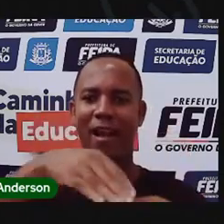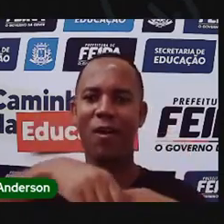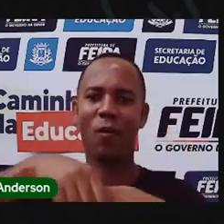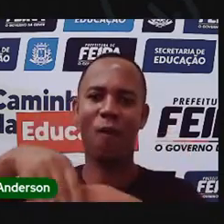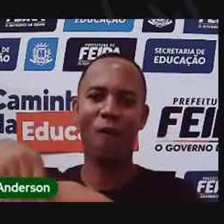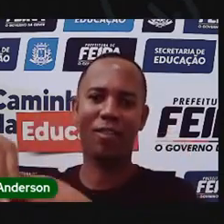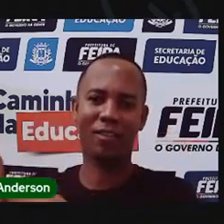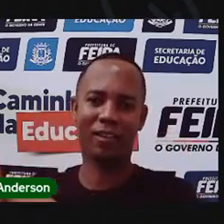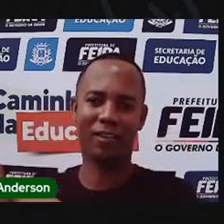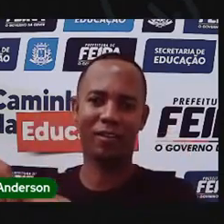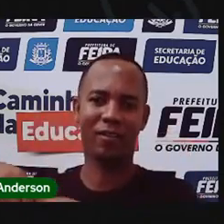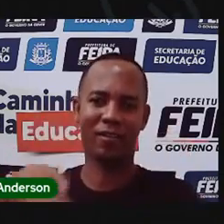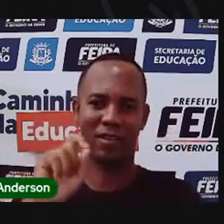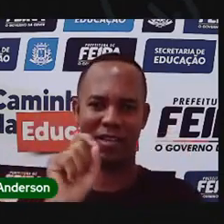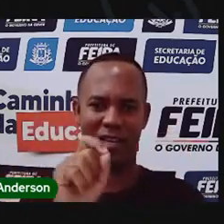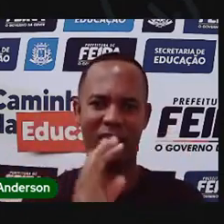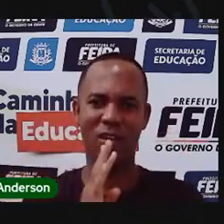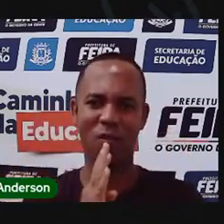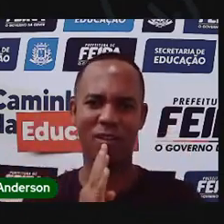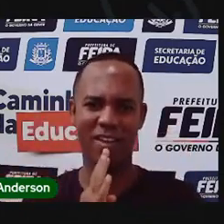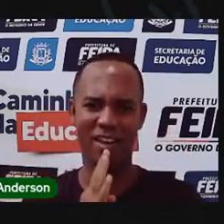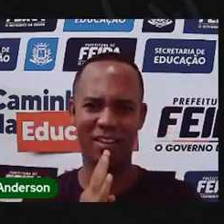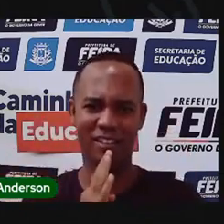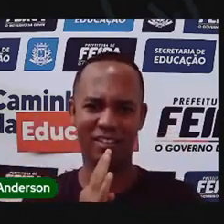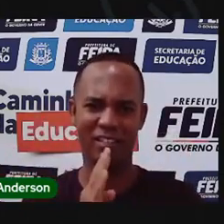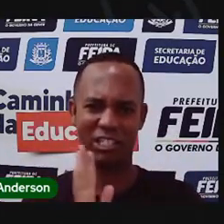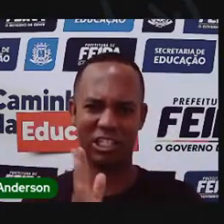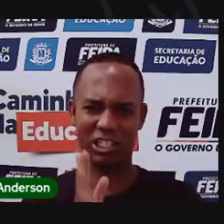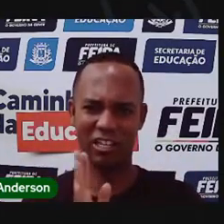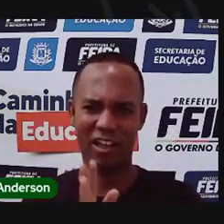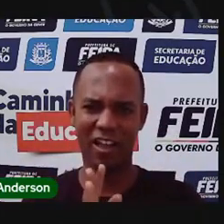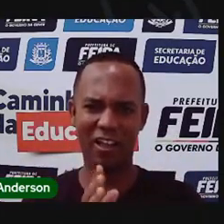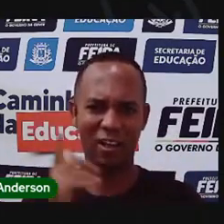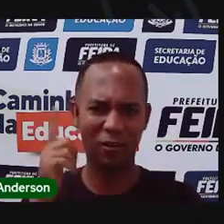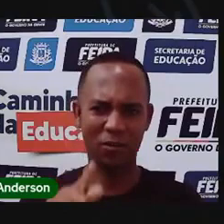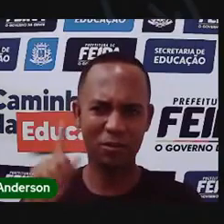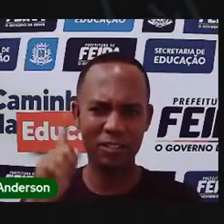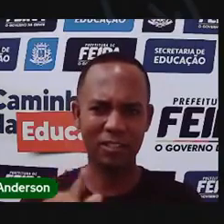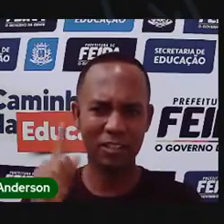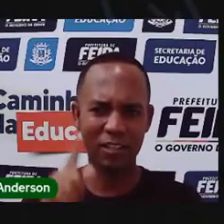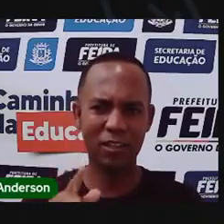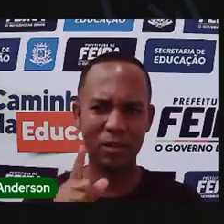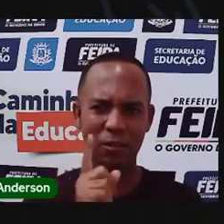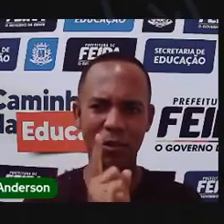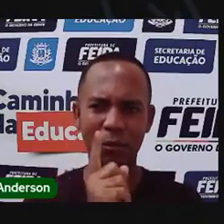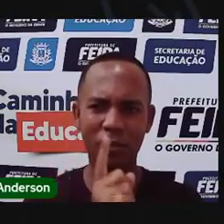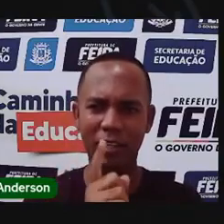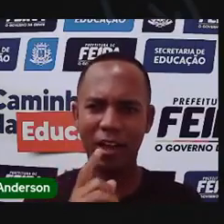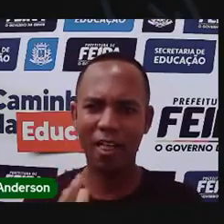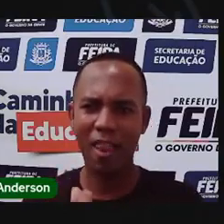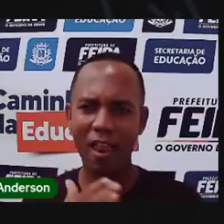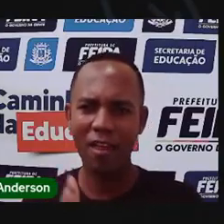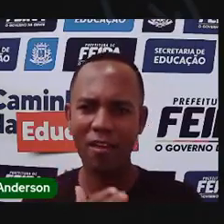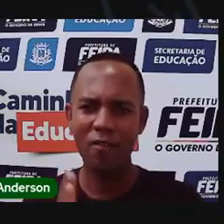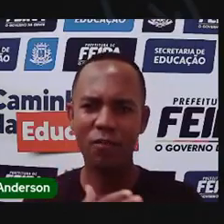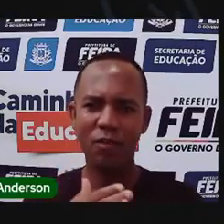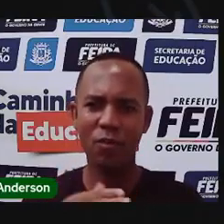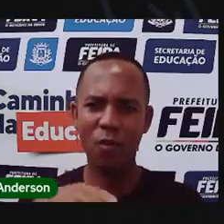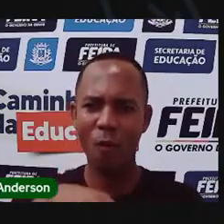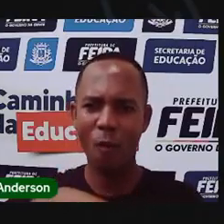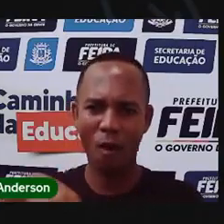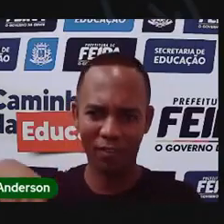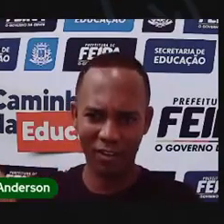coisa sobre cordel? Alguém conhece? Já conseguiu encontrar um livro sobre cordel, alguma coisa do